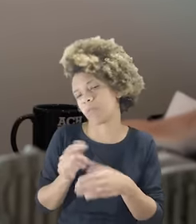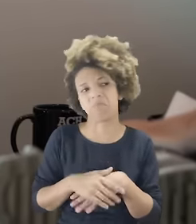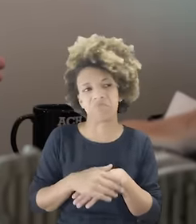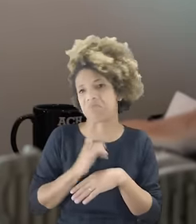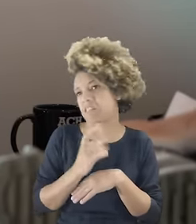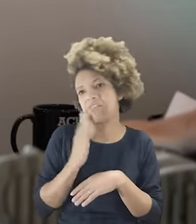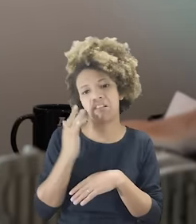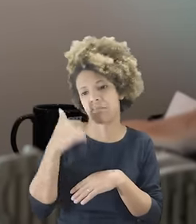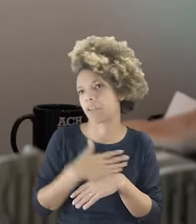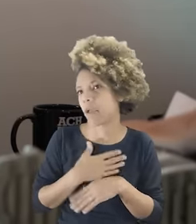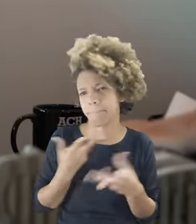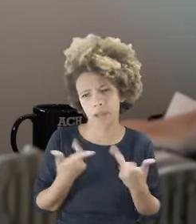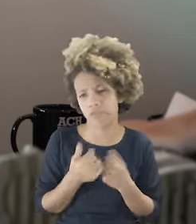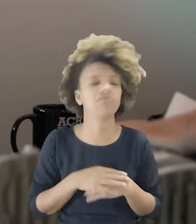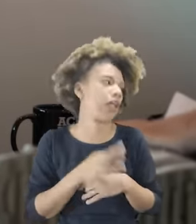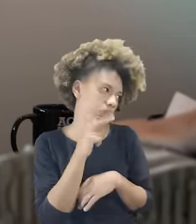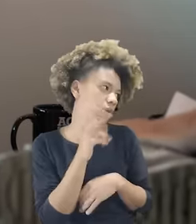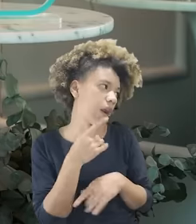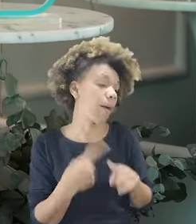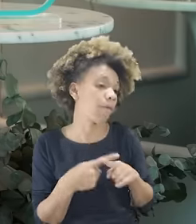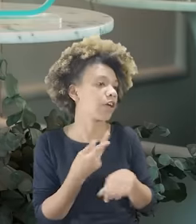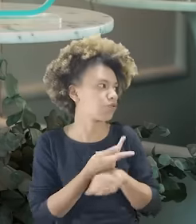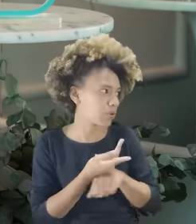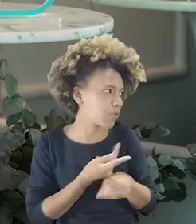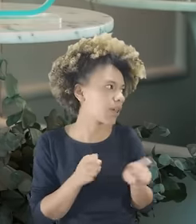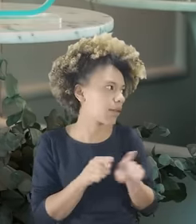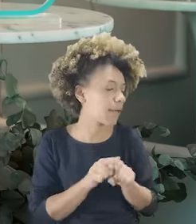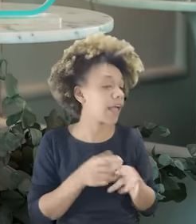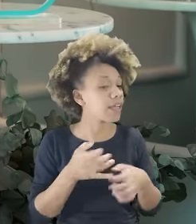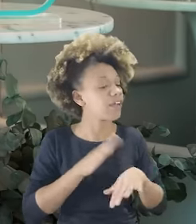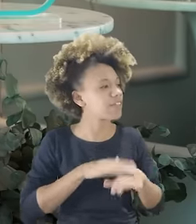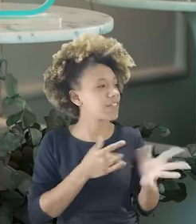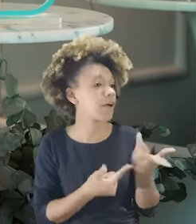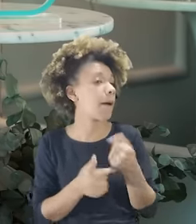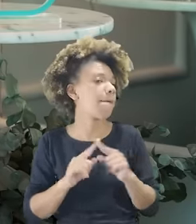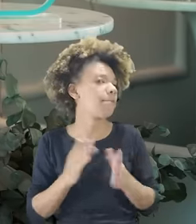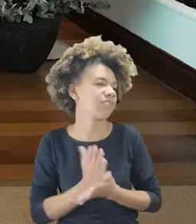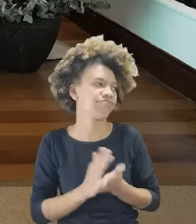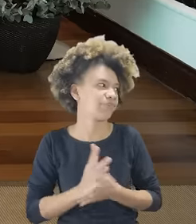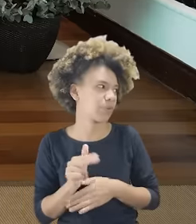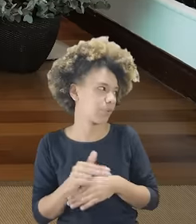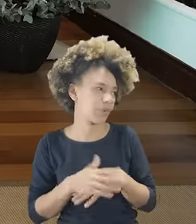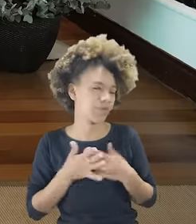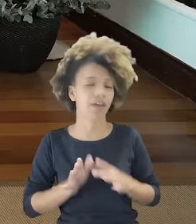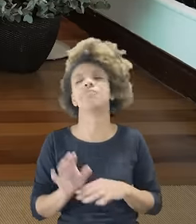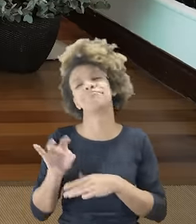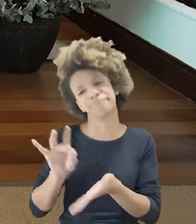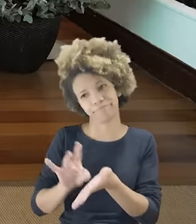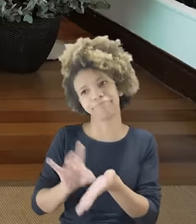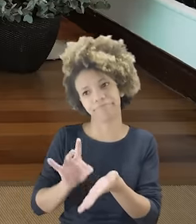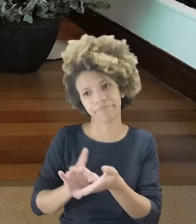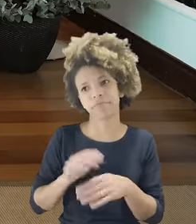comprar um negócio ninguém sabe quem sou eu do porque é o que a gente busca a gente quer fazer a arte imagina que se incomodar exatamente